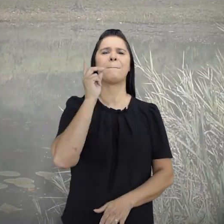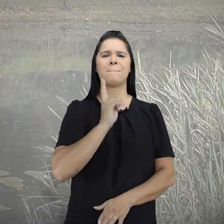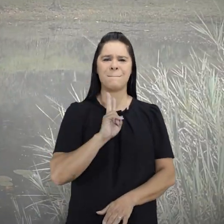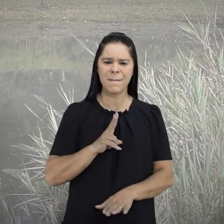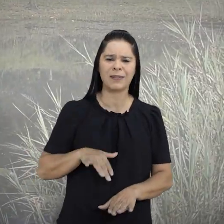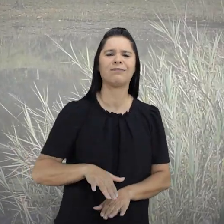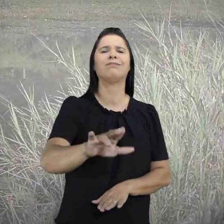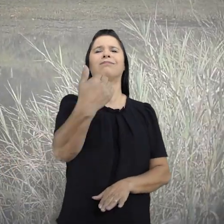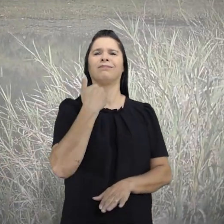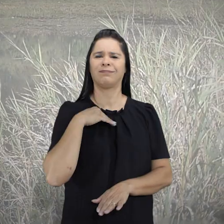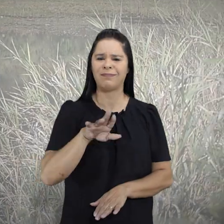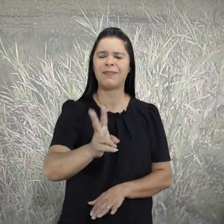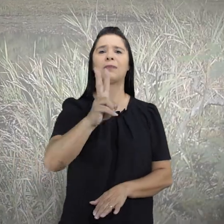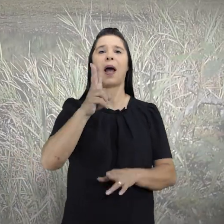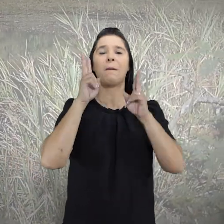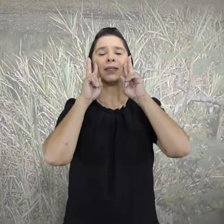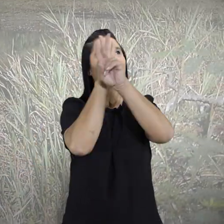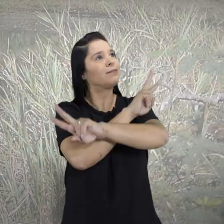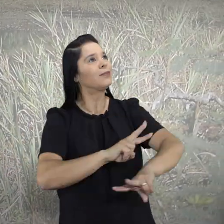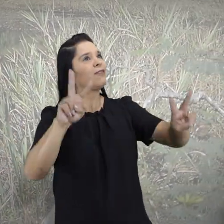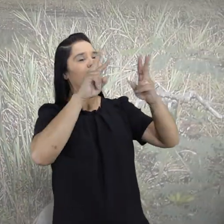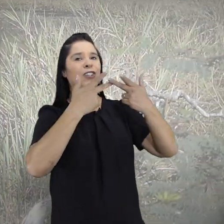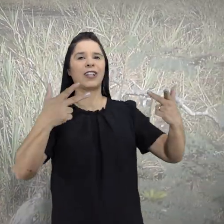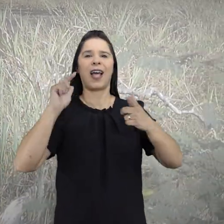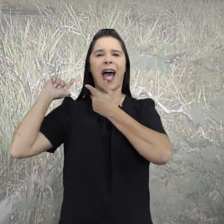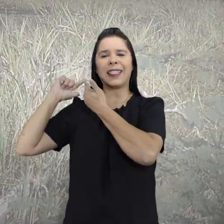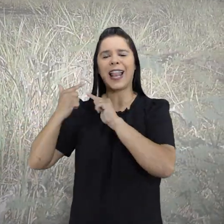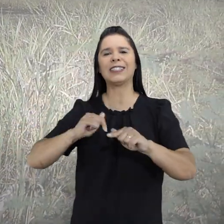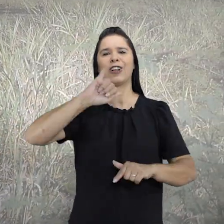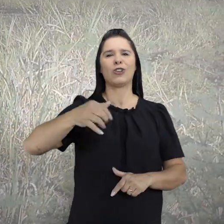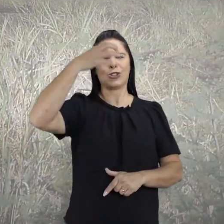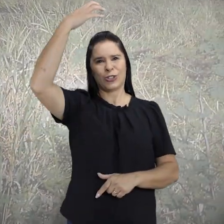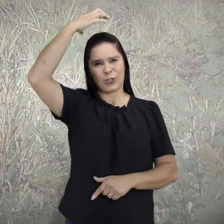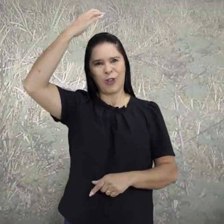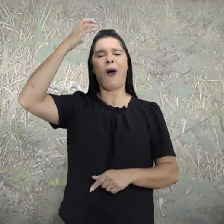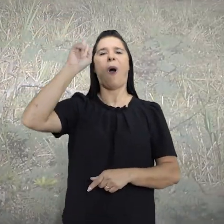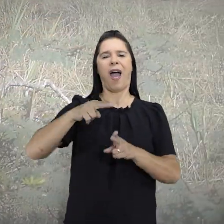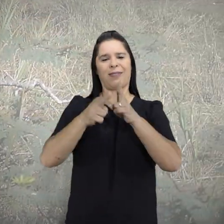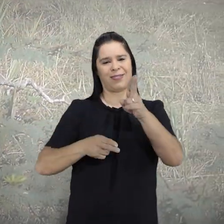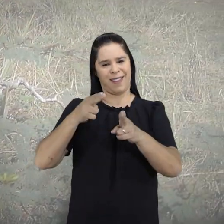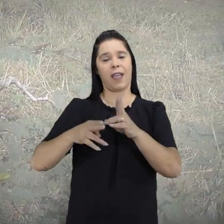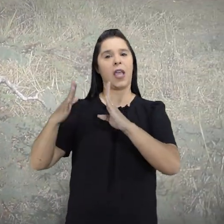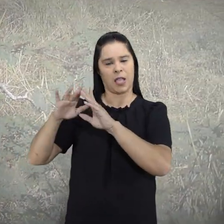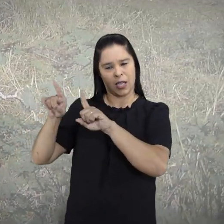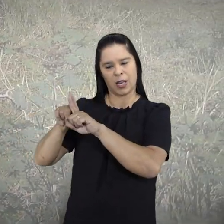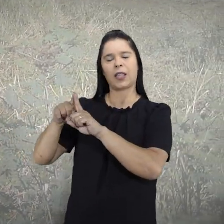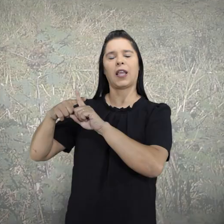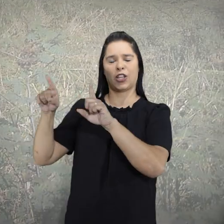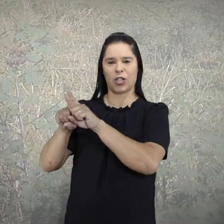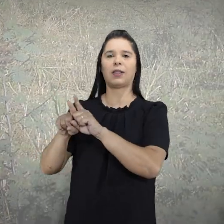novidade na paisagem. O trem é a tradição de São João del Rei. Além das igrejas, do casario, todo o trem é uma tradição,